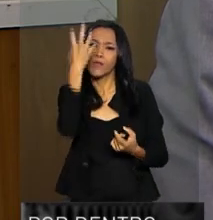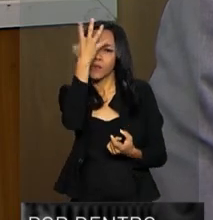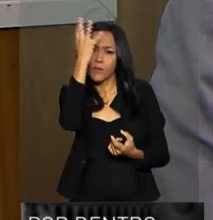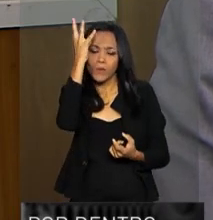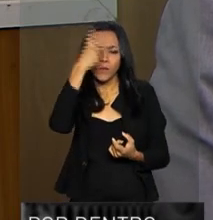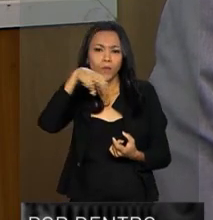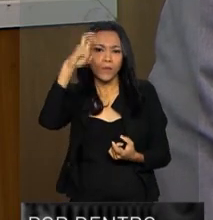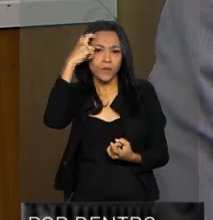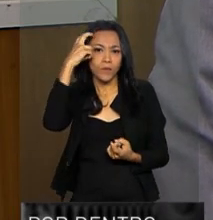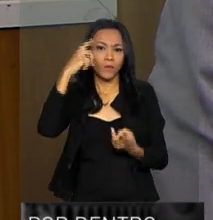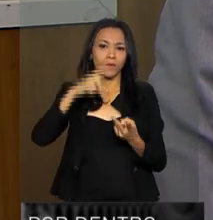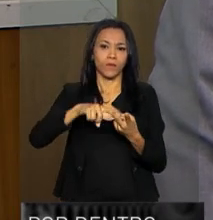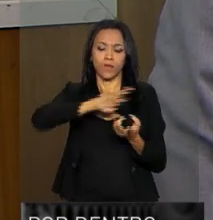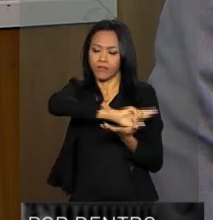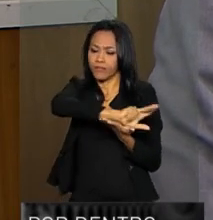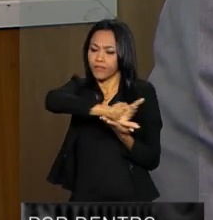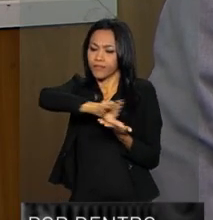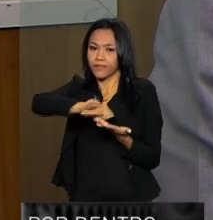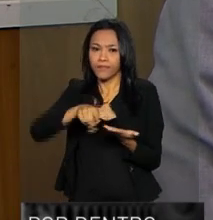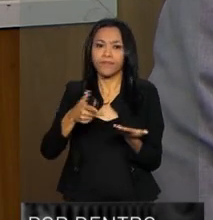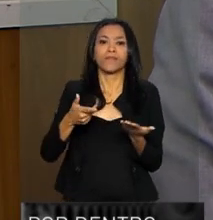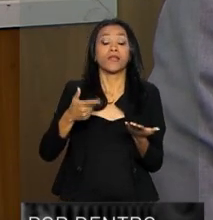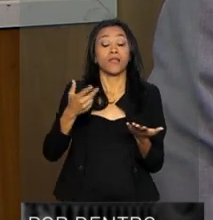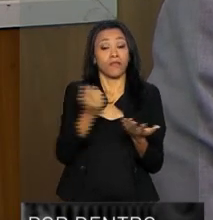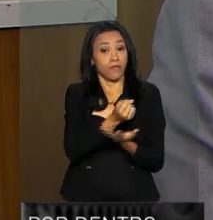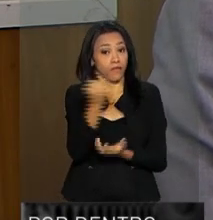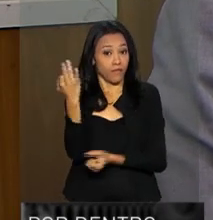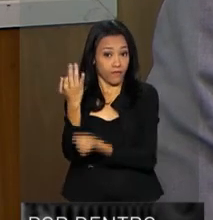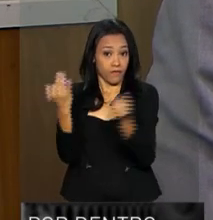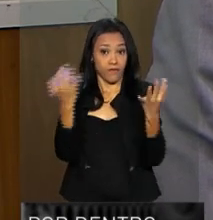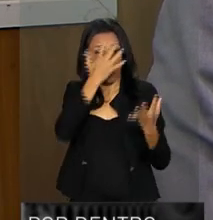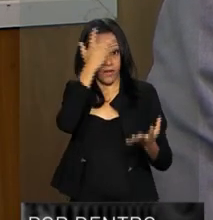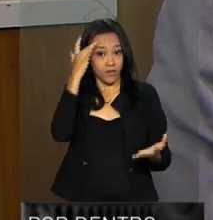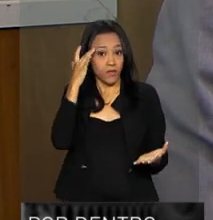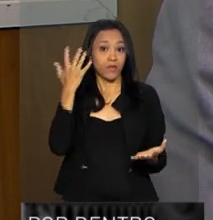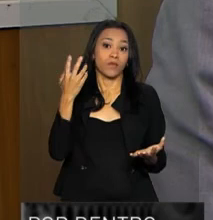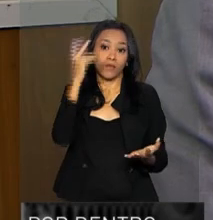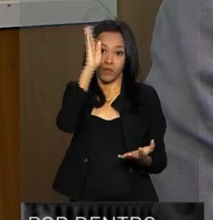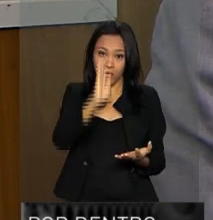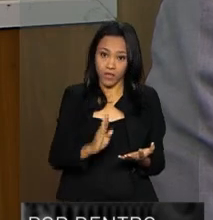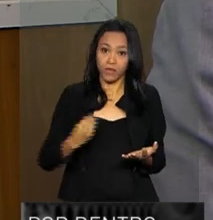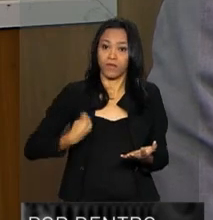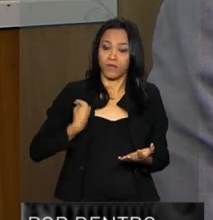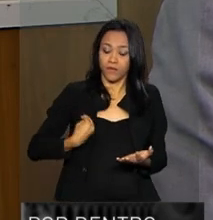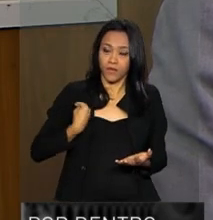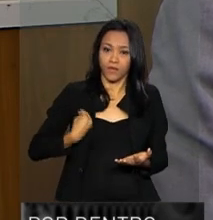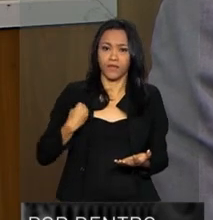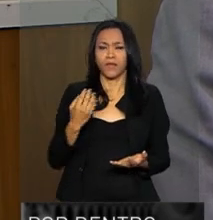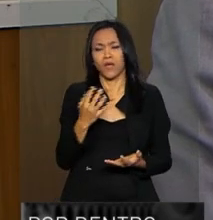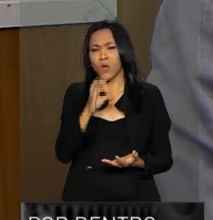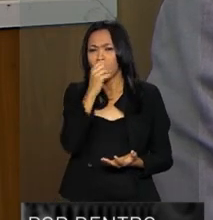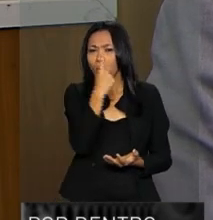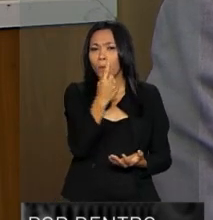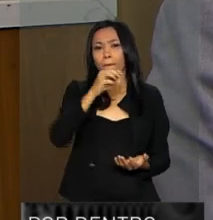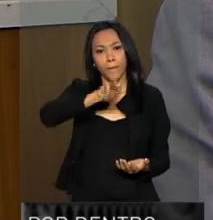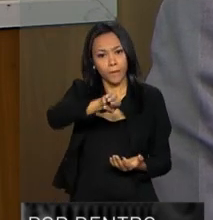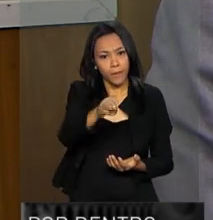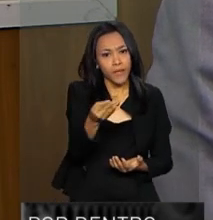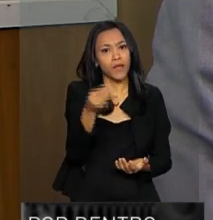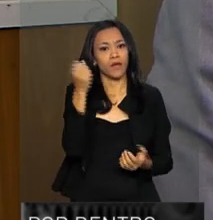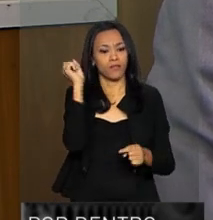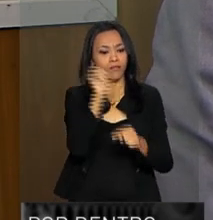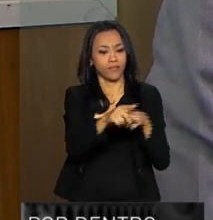econômicas e muitas pessoas no brasil vivem disso pelo menos 1 milhão de empregos diretos são gerados